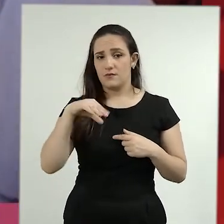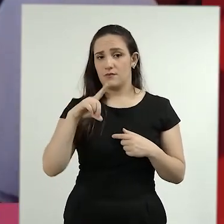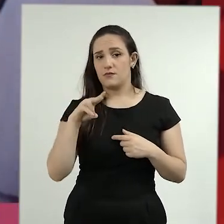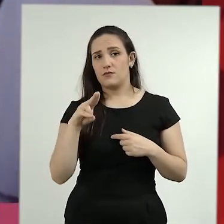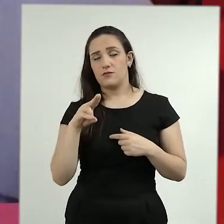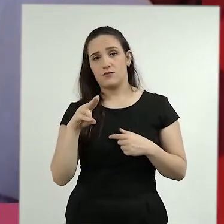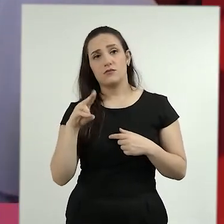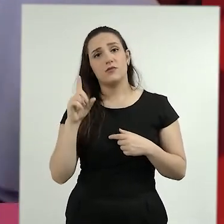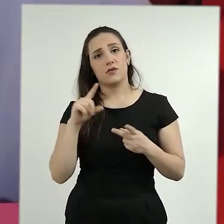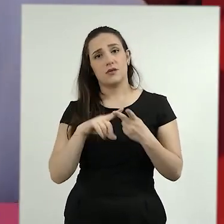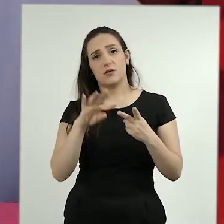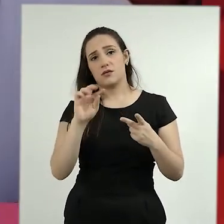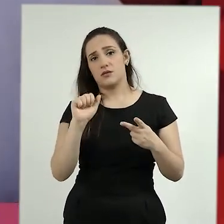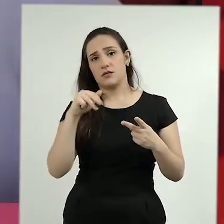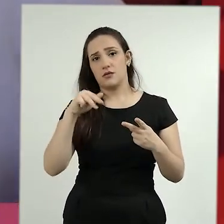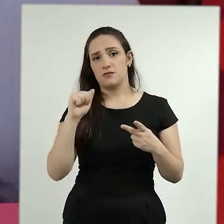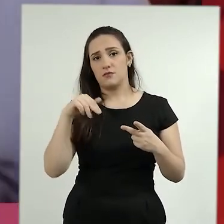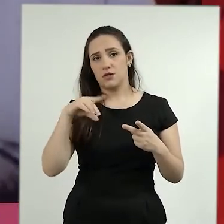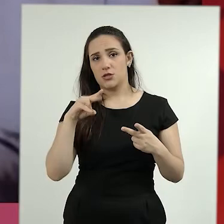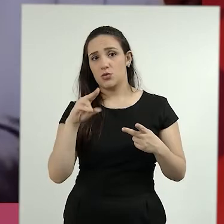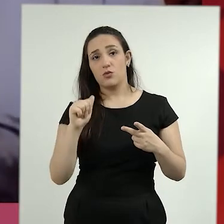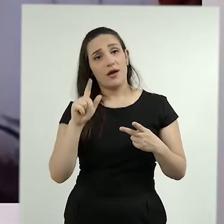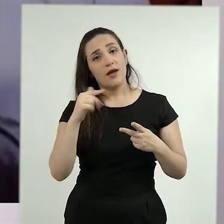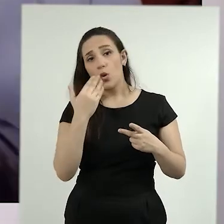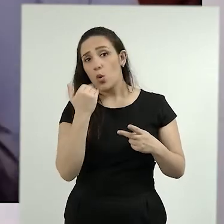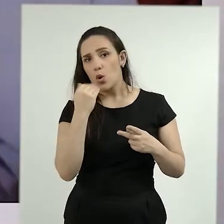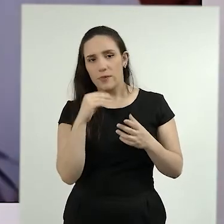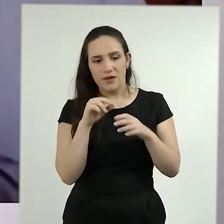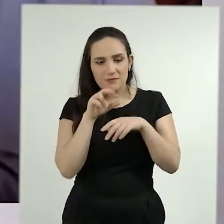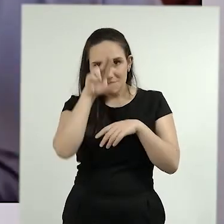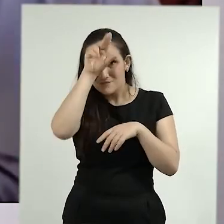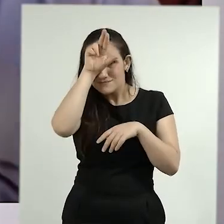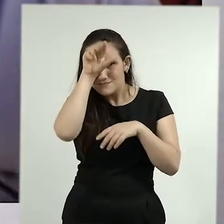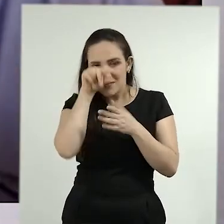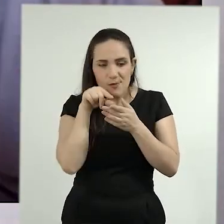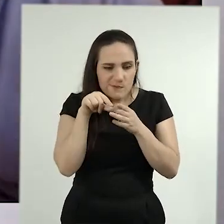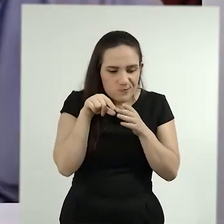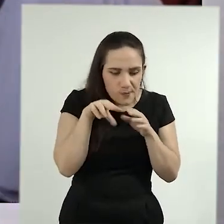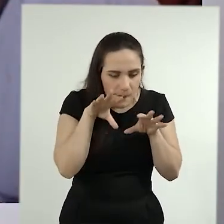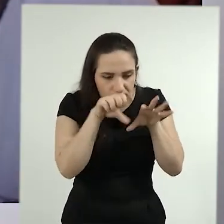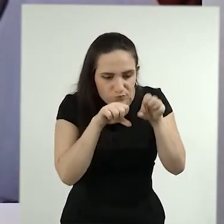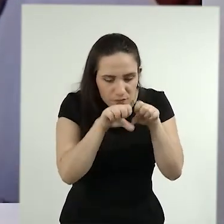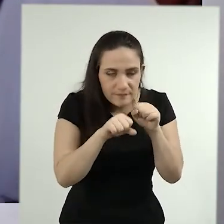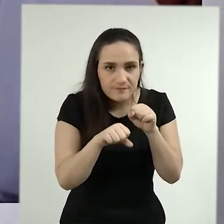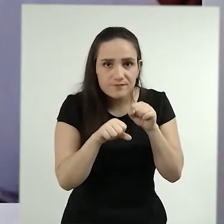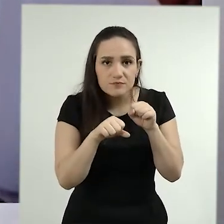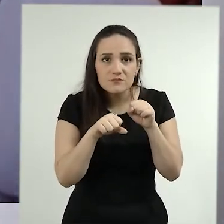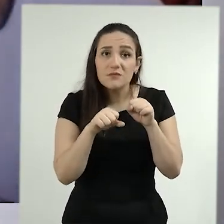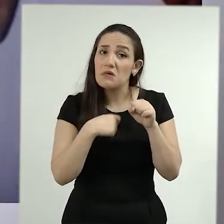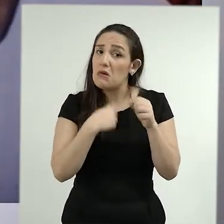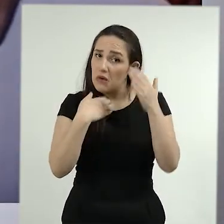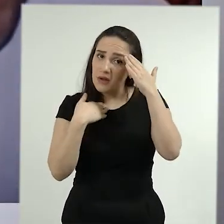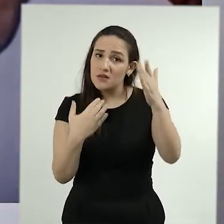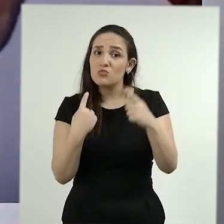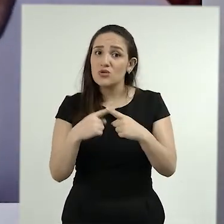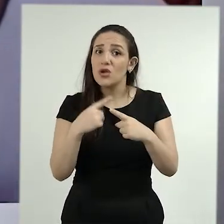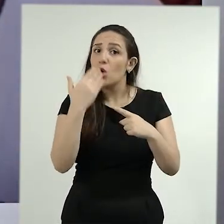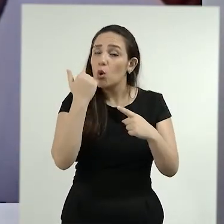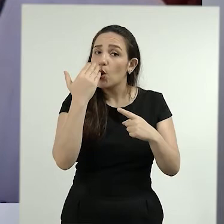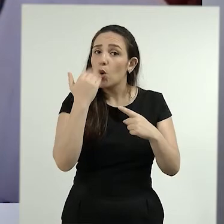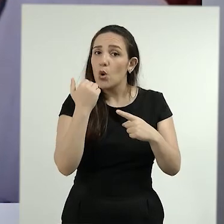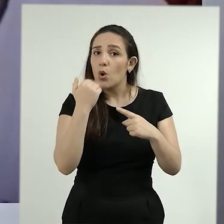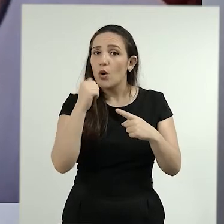tamanduá-bandeira e tatus, que se alimentam de insetos. Então, quando a pessoa tem essas espécies na sua propriedade, ela tem que